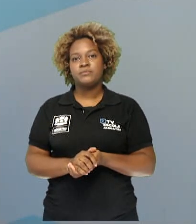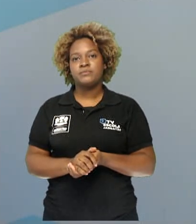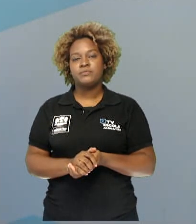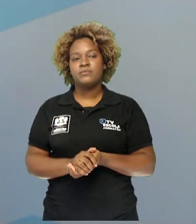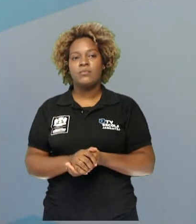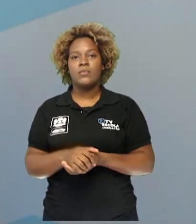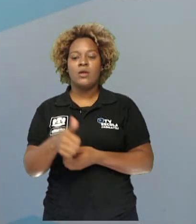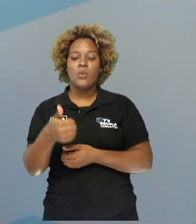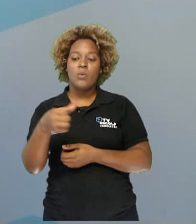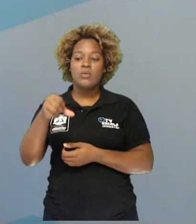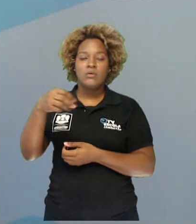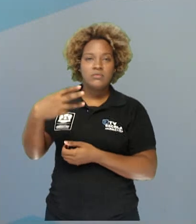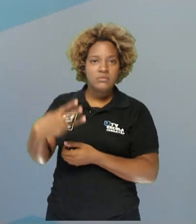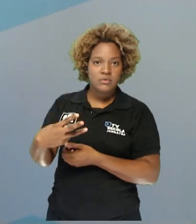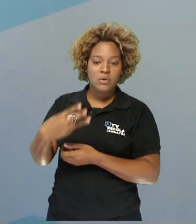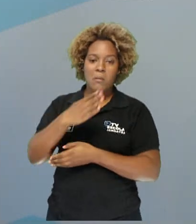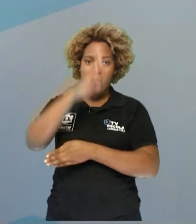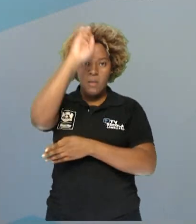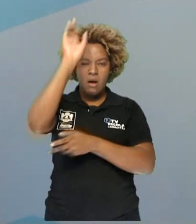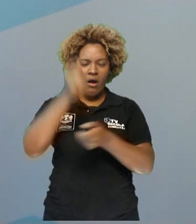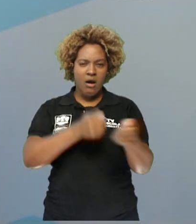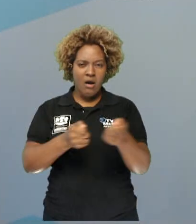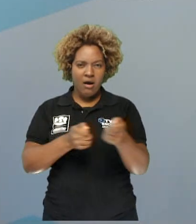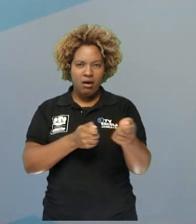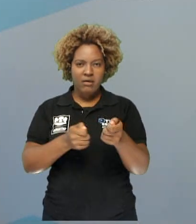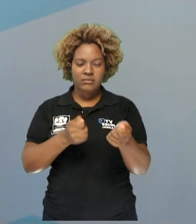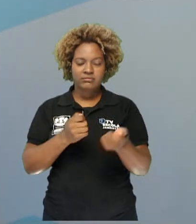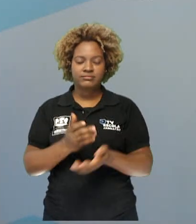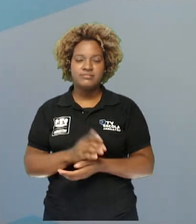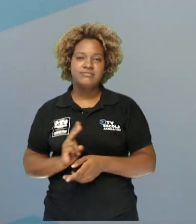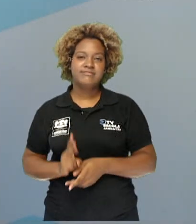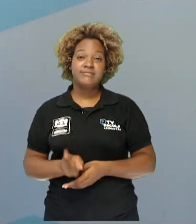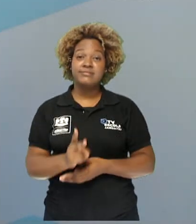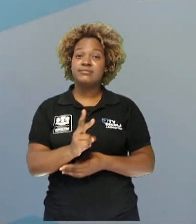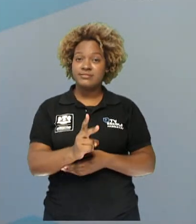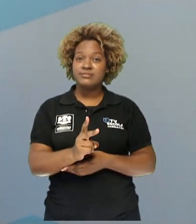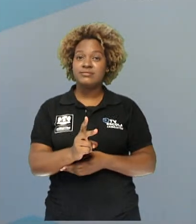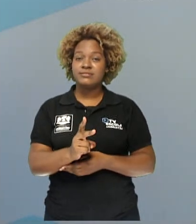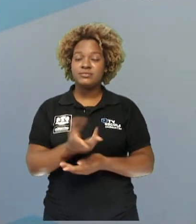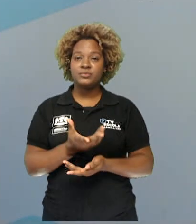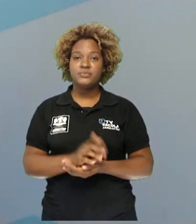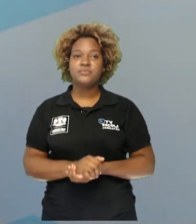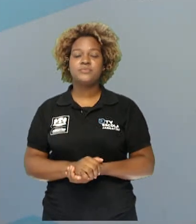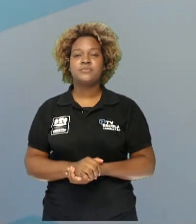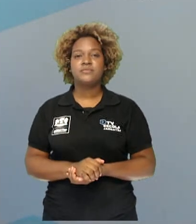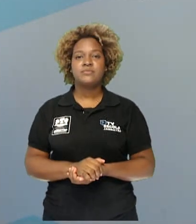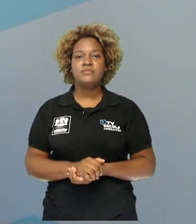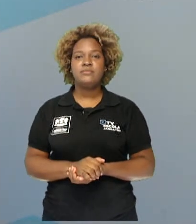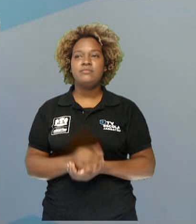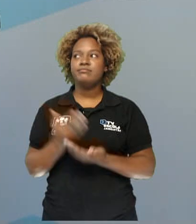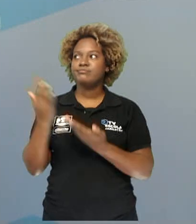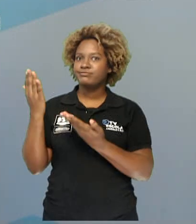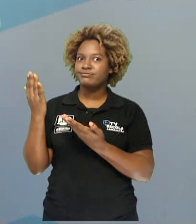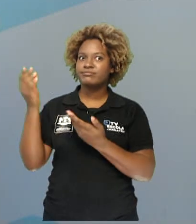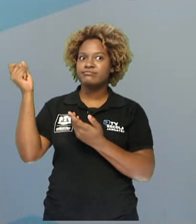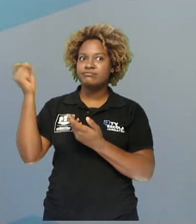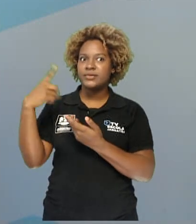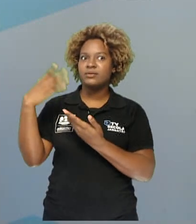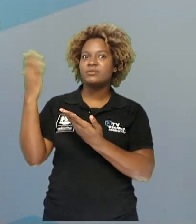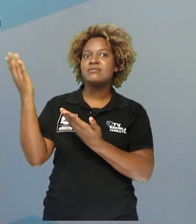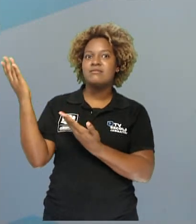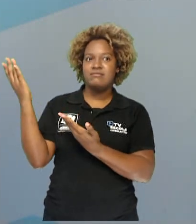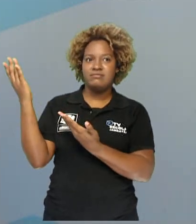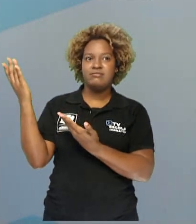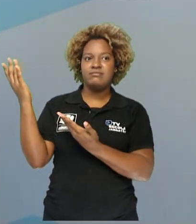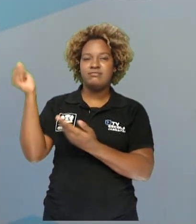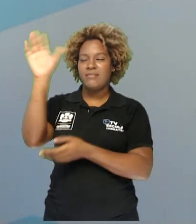os bombeiros. Muito bem. E dando seguimento à nossa aula, vamos falar sobre ele, o Sol.